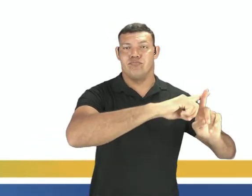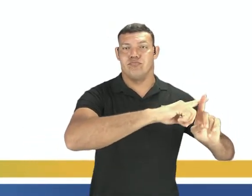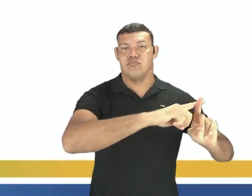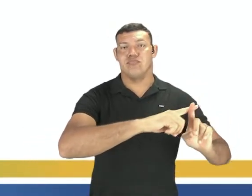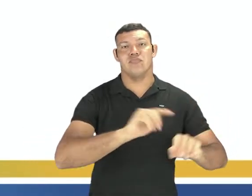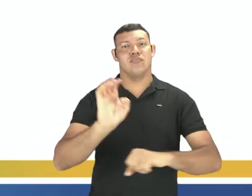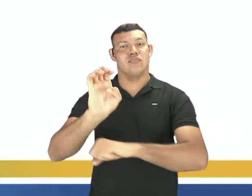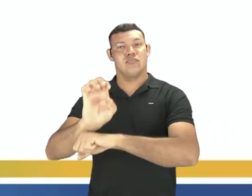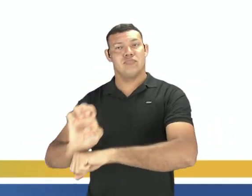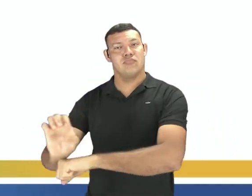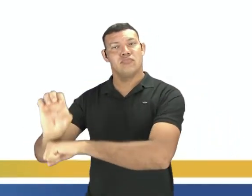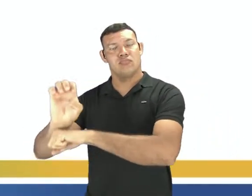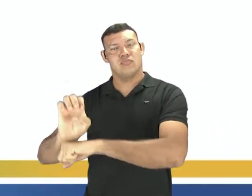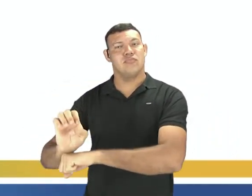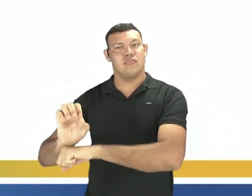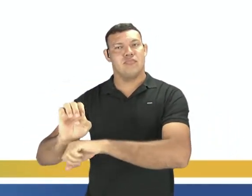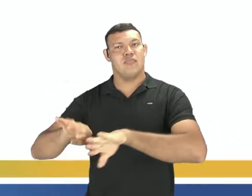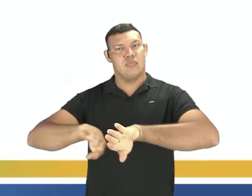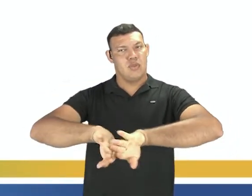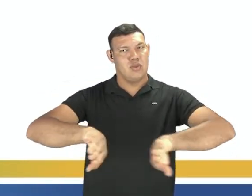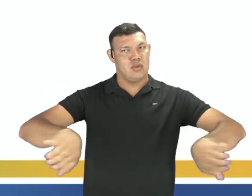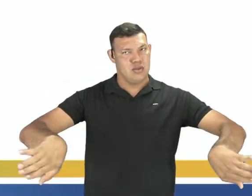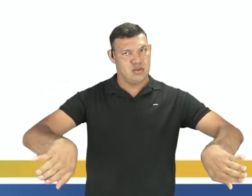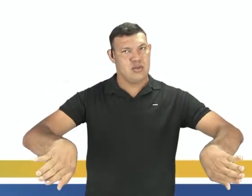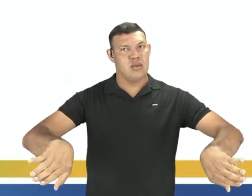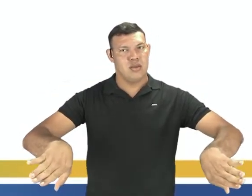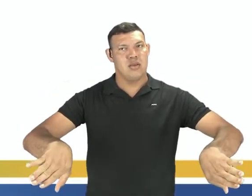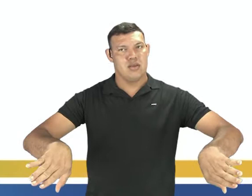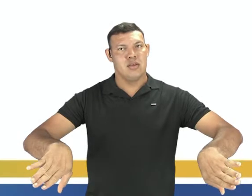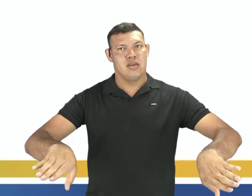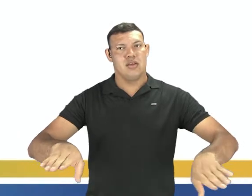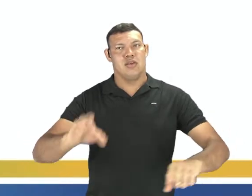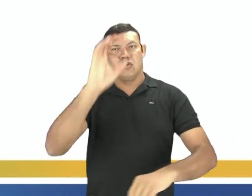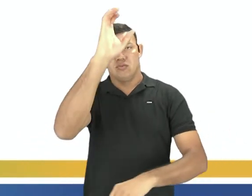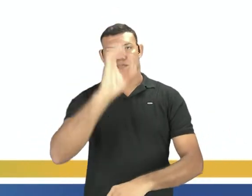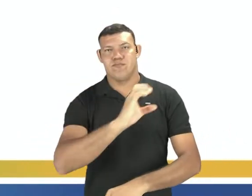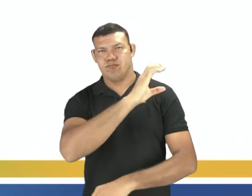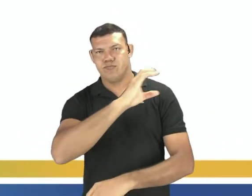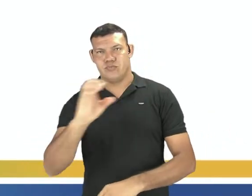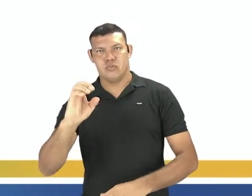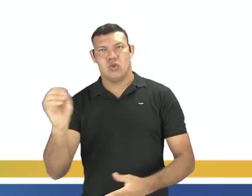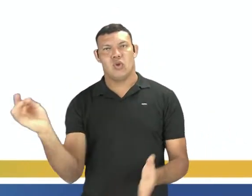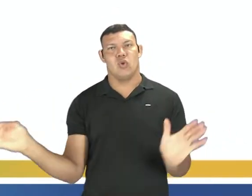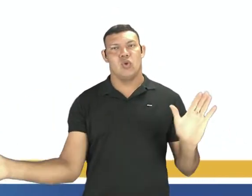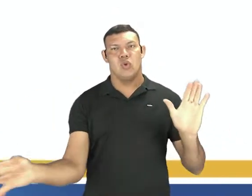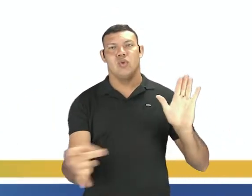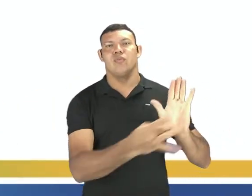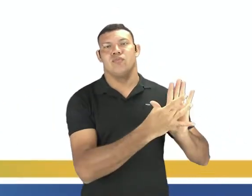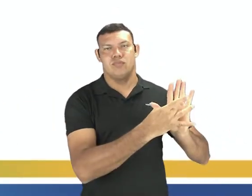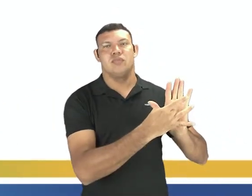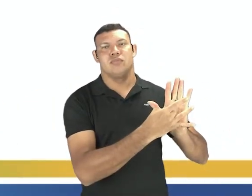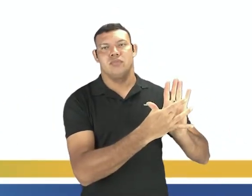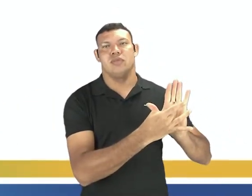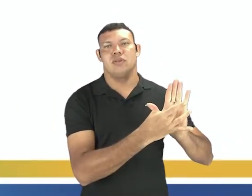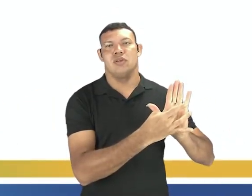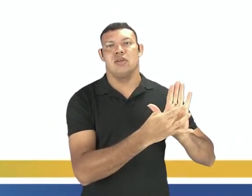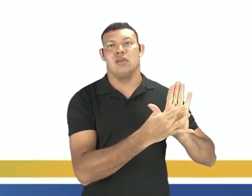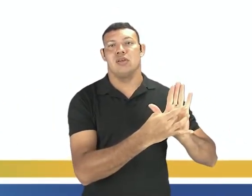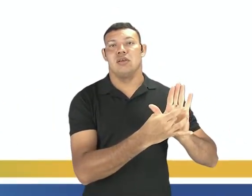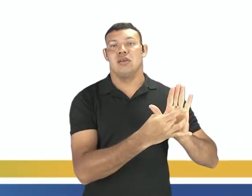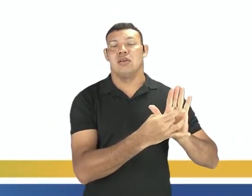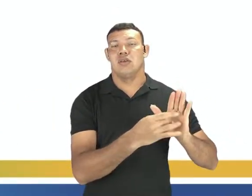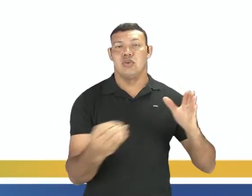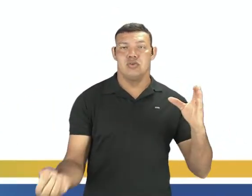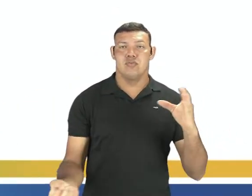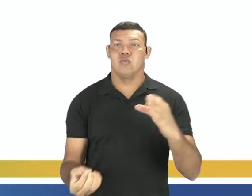O catolicismo deixa de ser, então, a religião oficial, né? A gente tem aí, então, agora nesse período, surgem